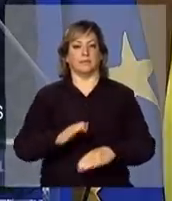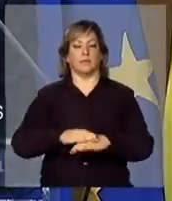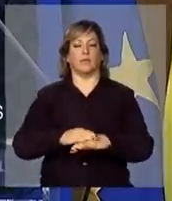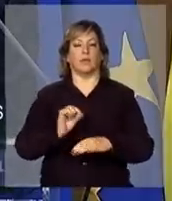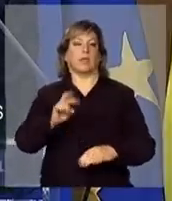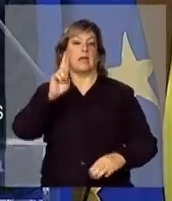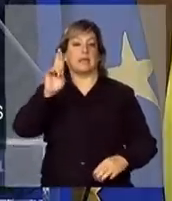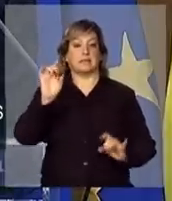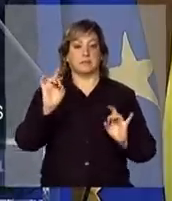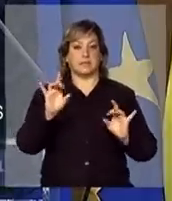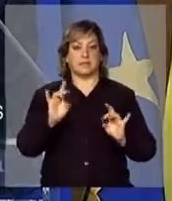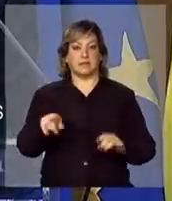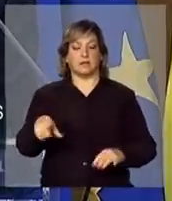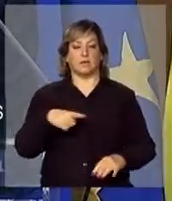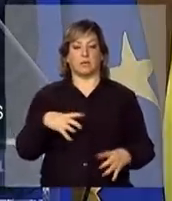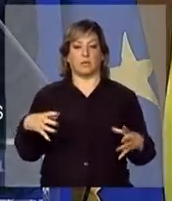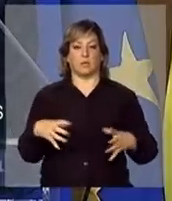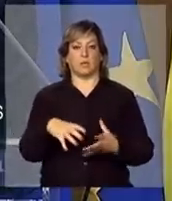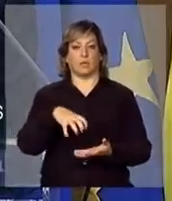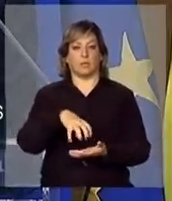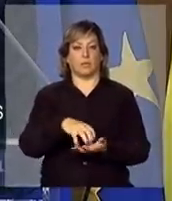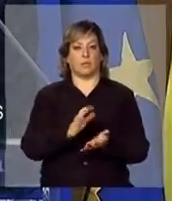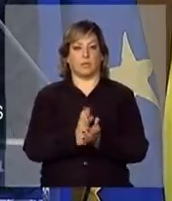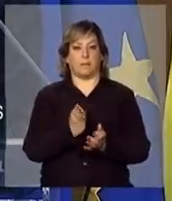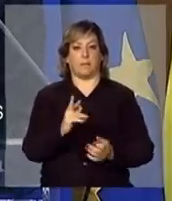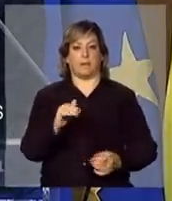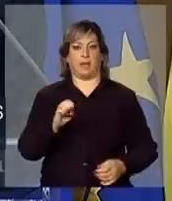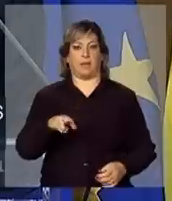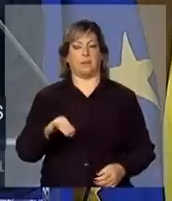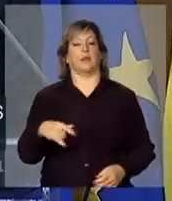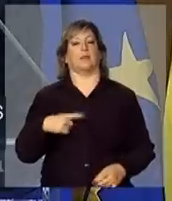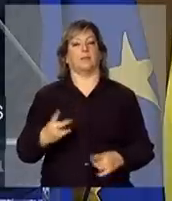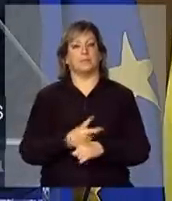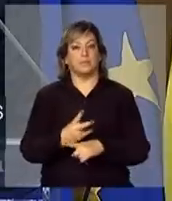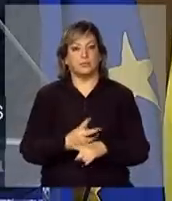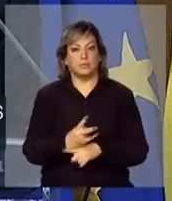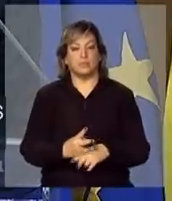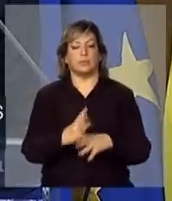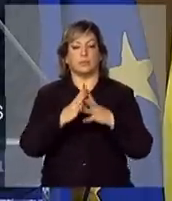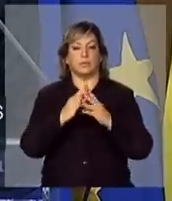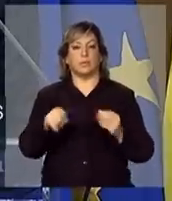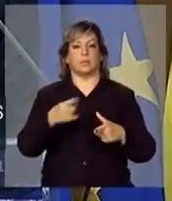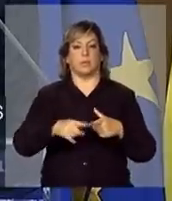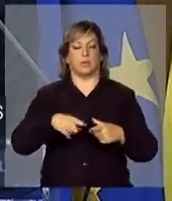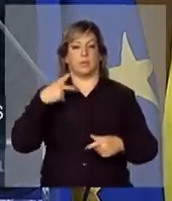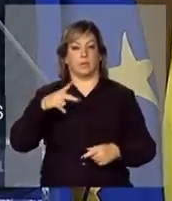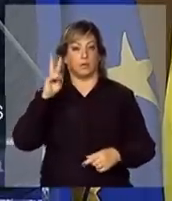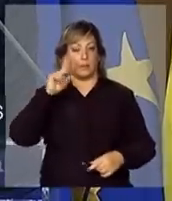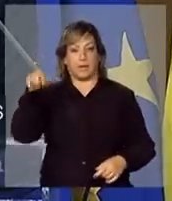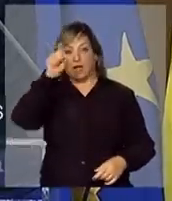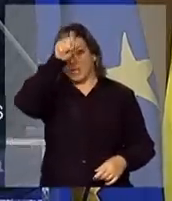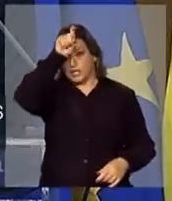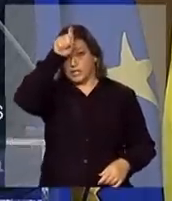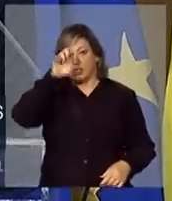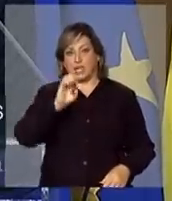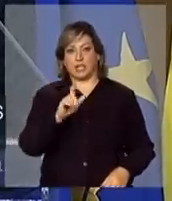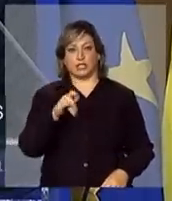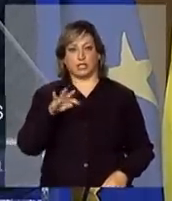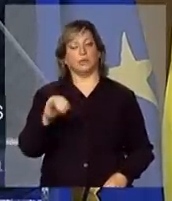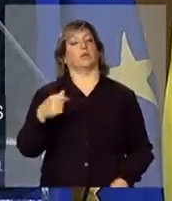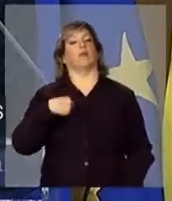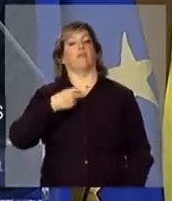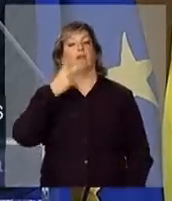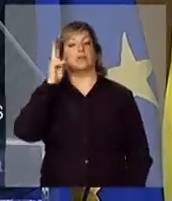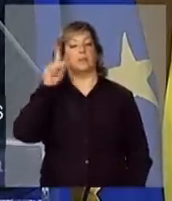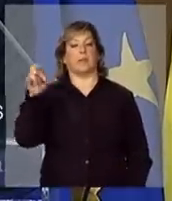representante especial conjunto Brahimi na busca de uma solução política à crise. Quanto ao Egito, enfatizei que